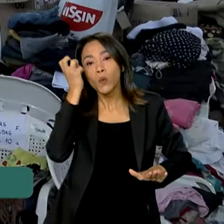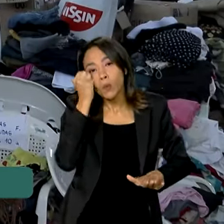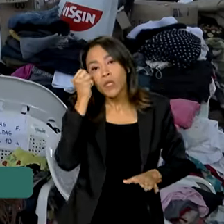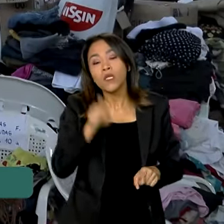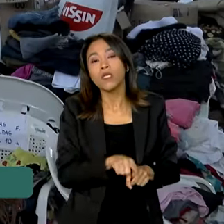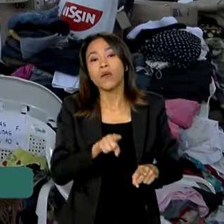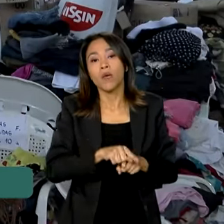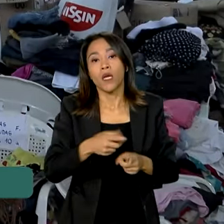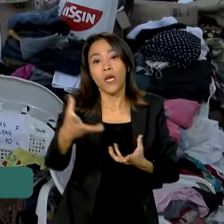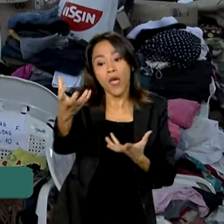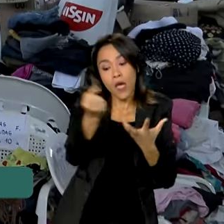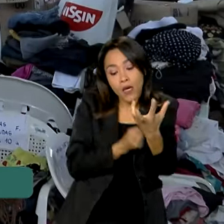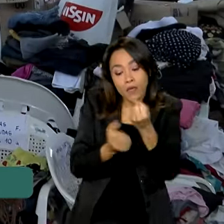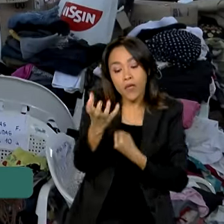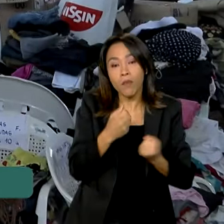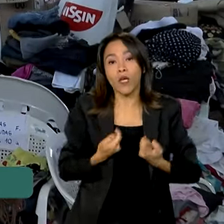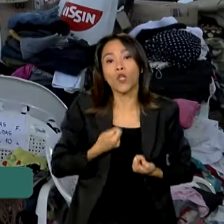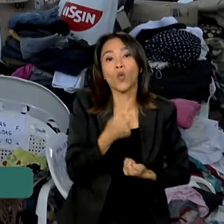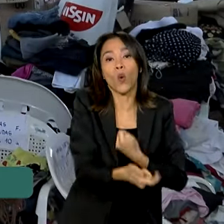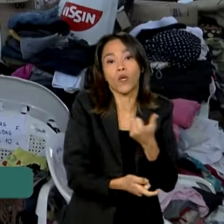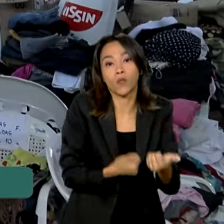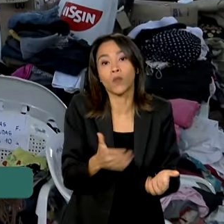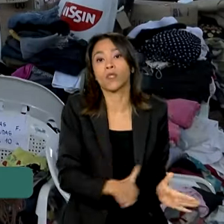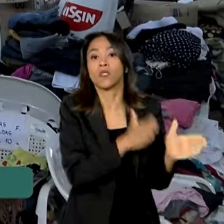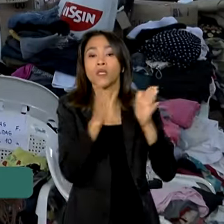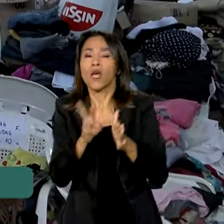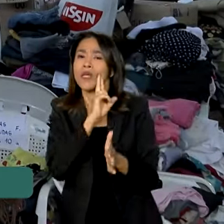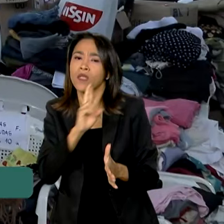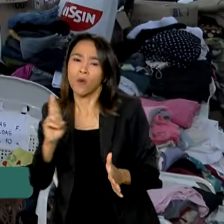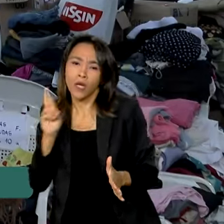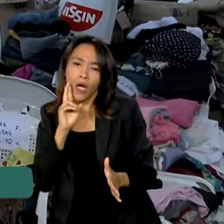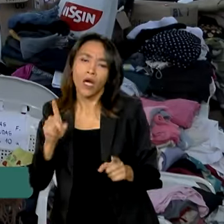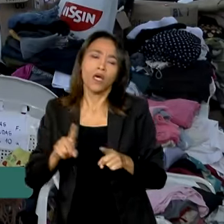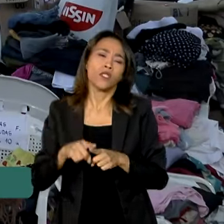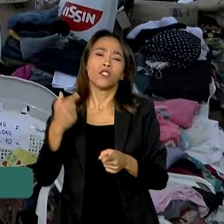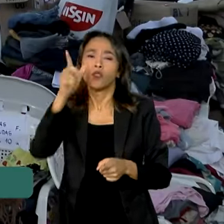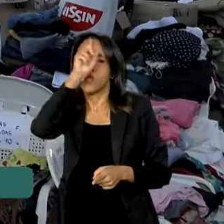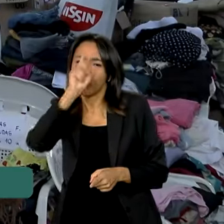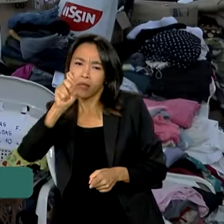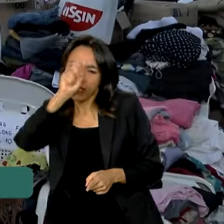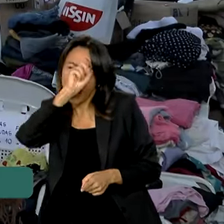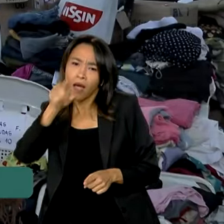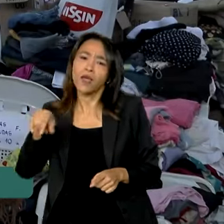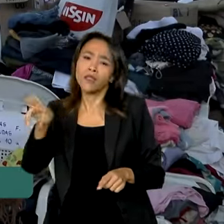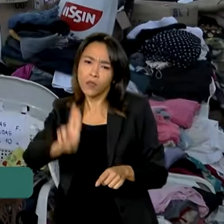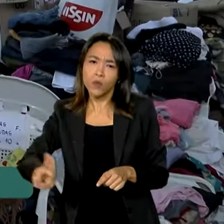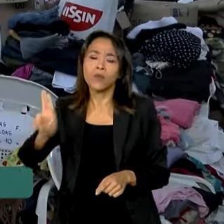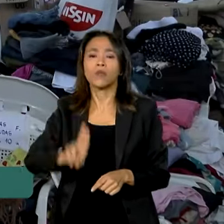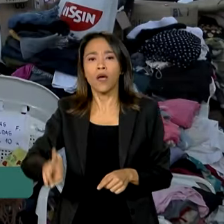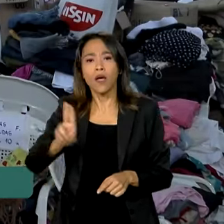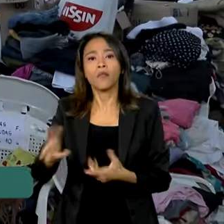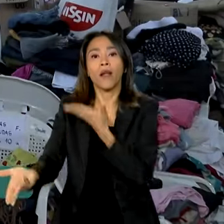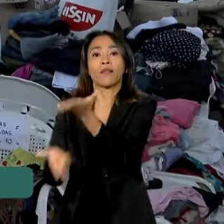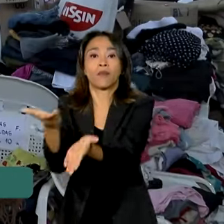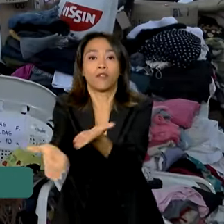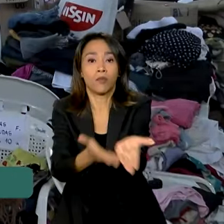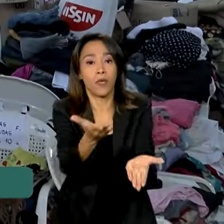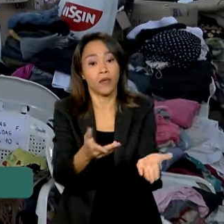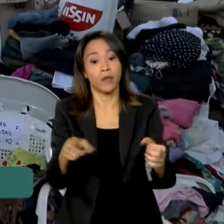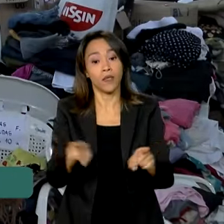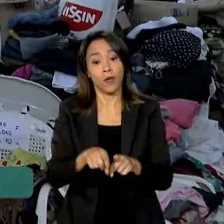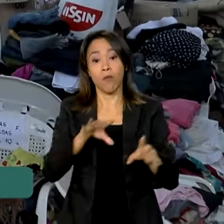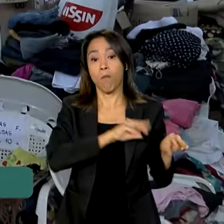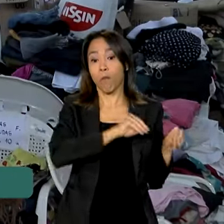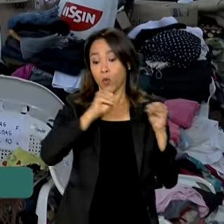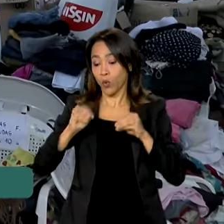os restaurantes universitários estão servindo a alimentação e os hospitais federais usados para o atendimento. E a gente mudou de lugar